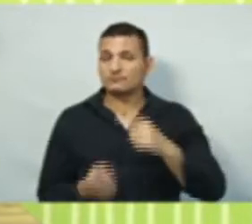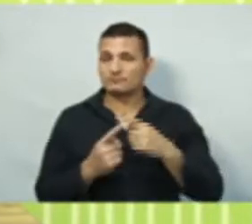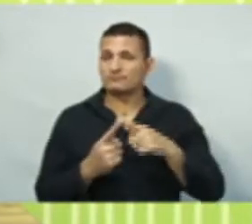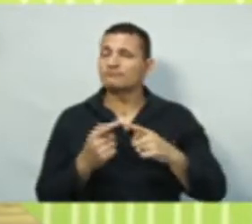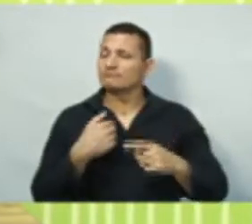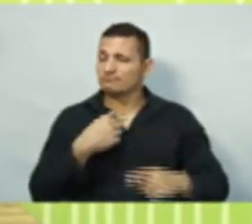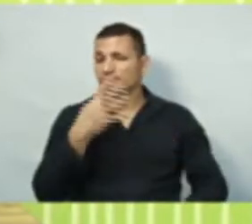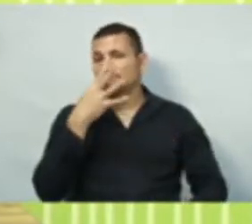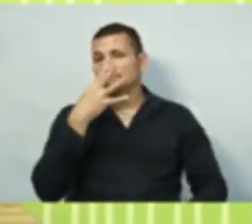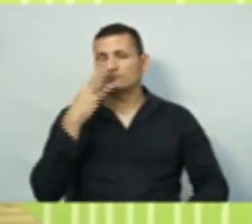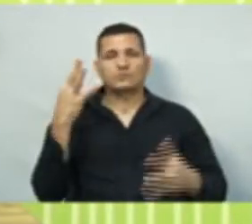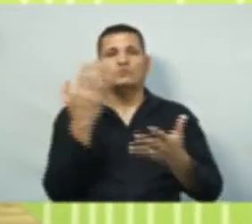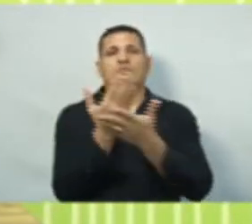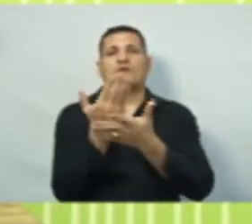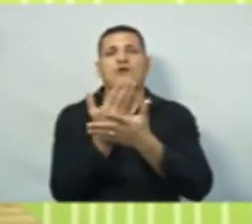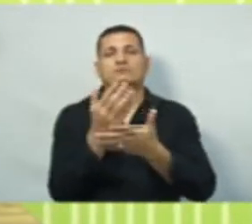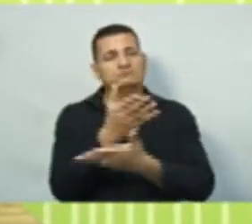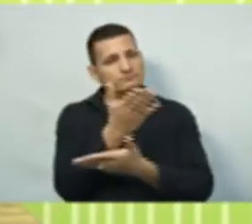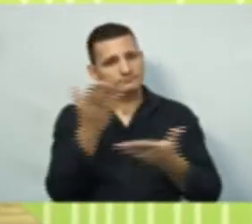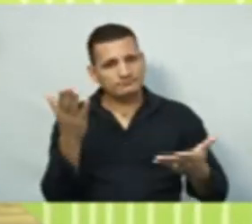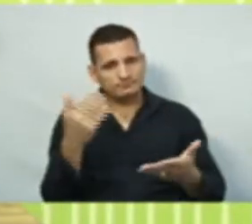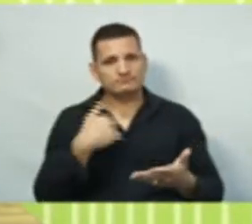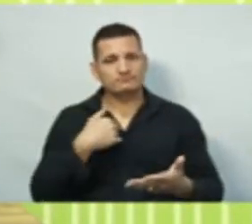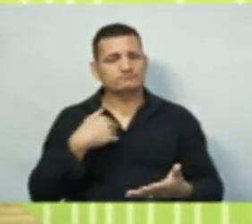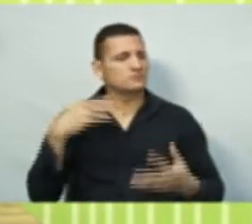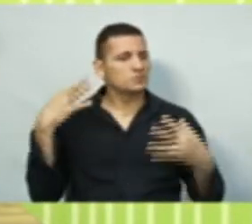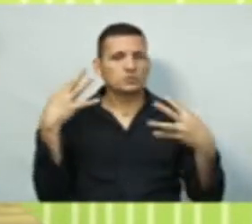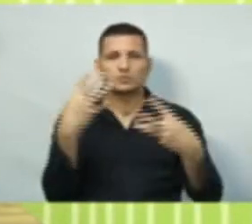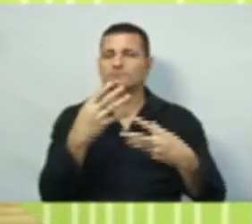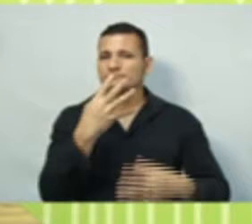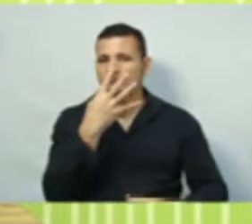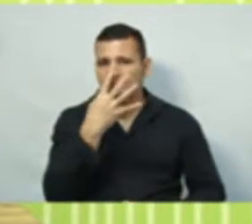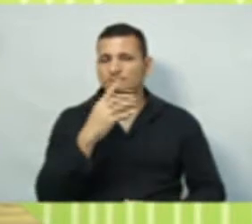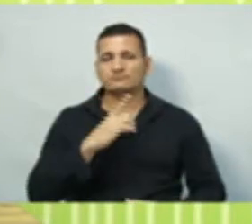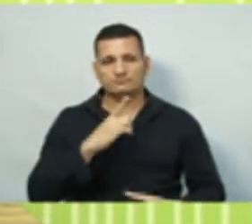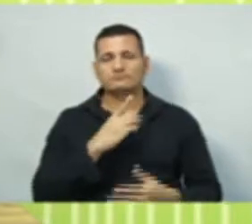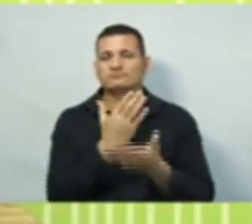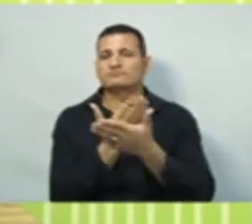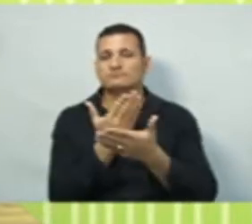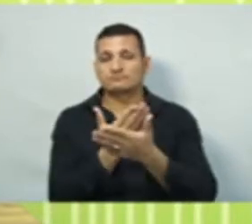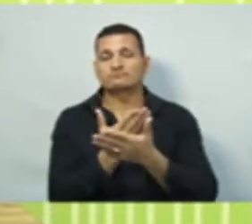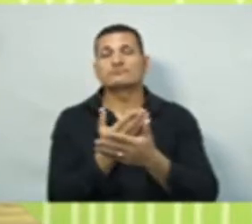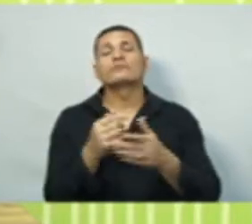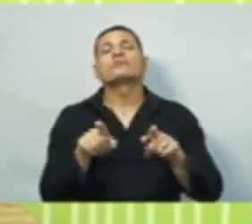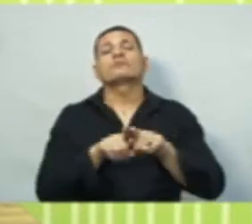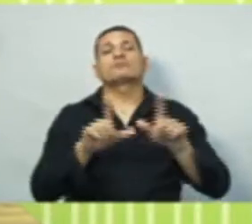as aulas de vocês. Todas eu assisto. Eu assisto e estou